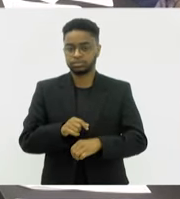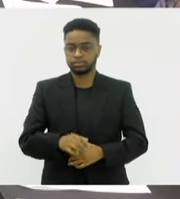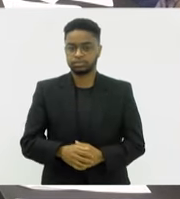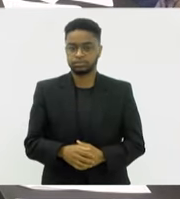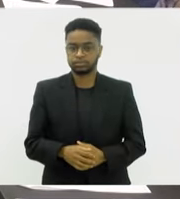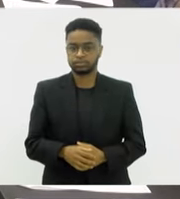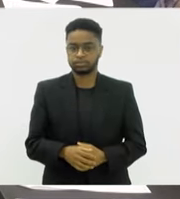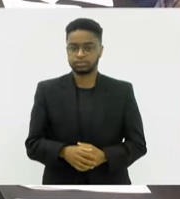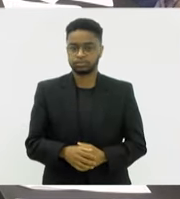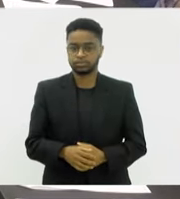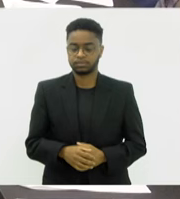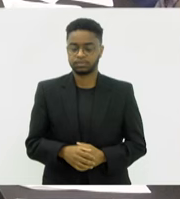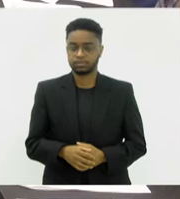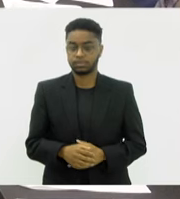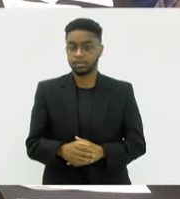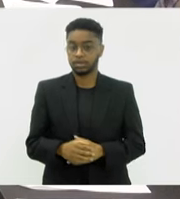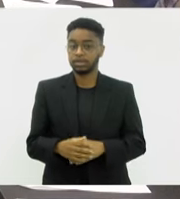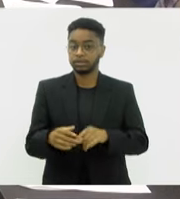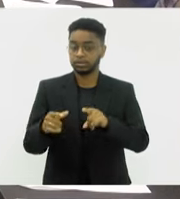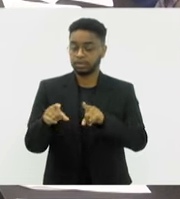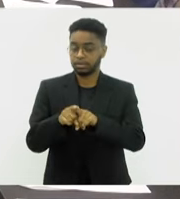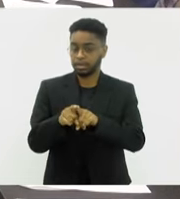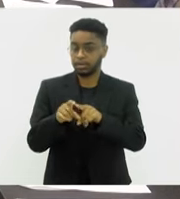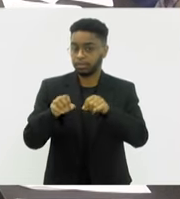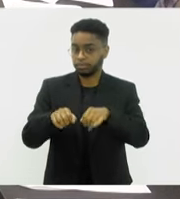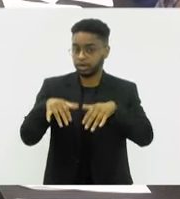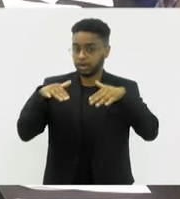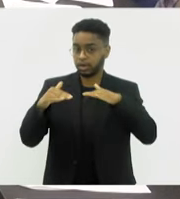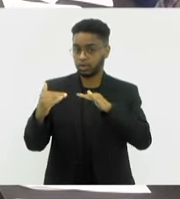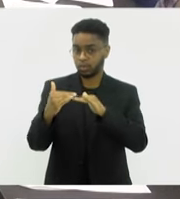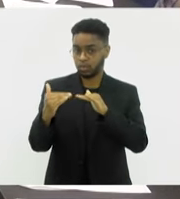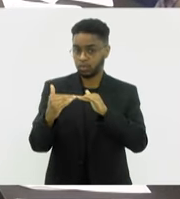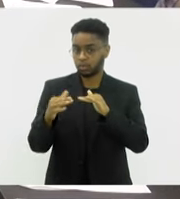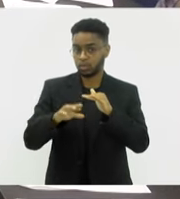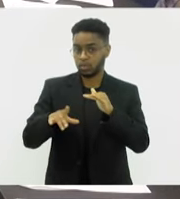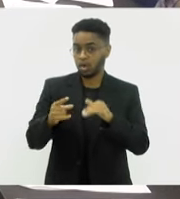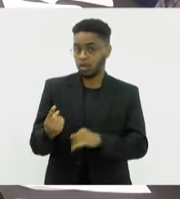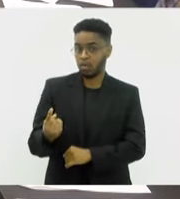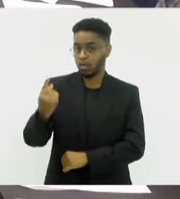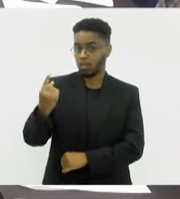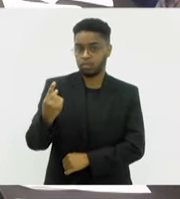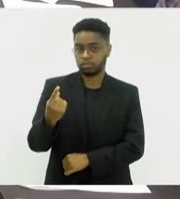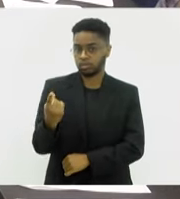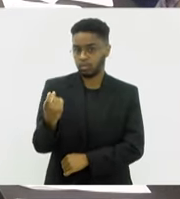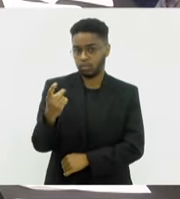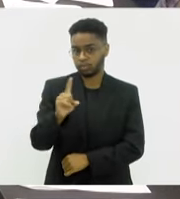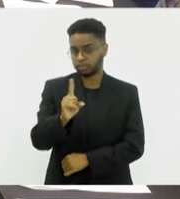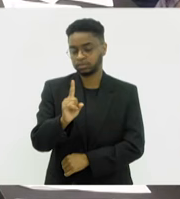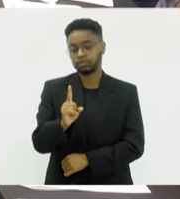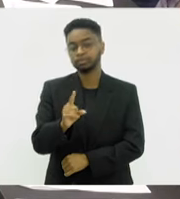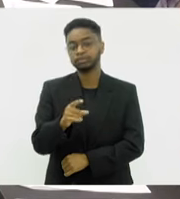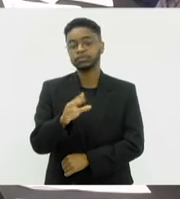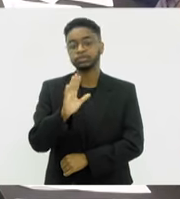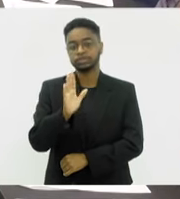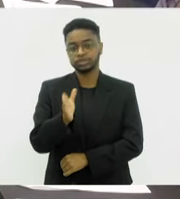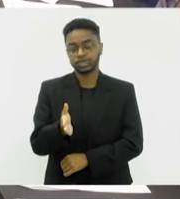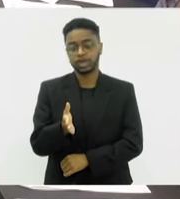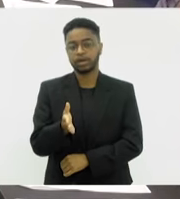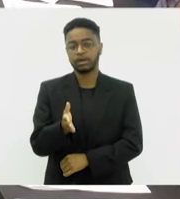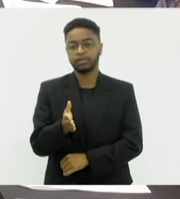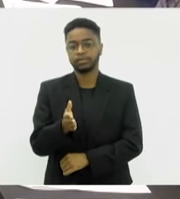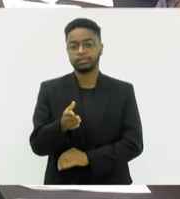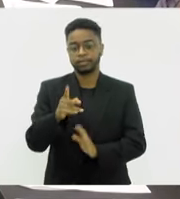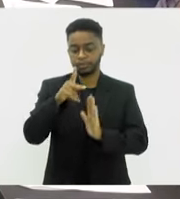com concordância do plenário, não é só monocraticamente, já retirou projetos